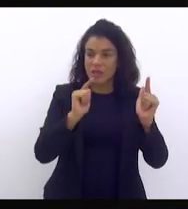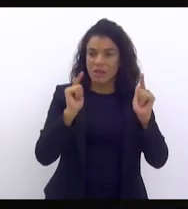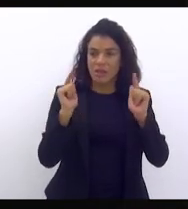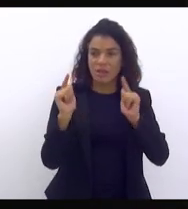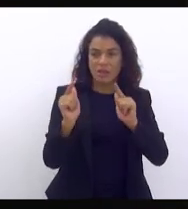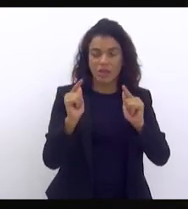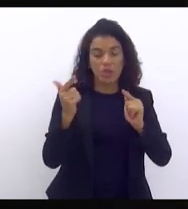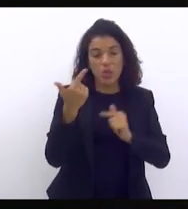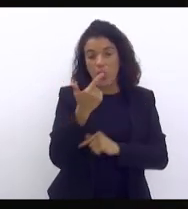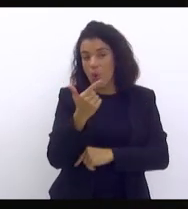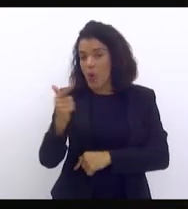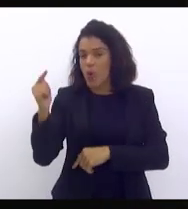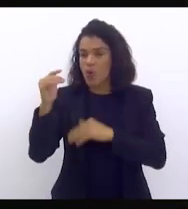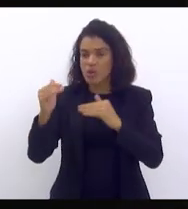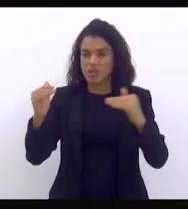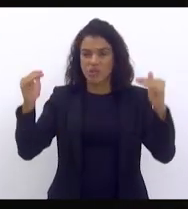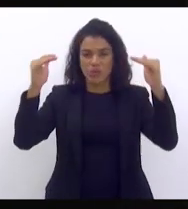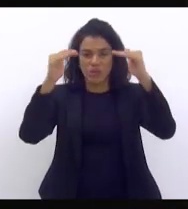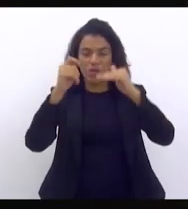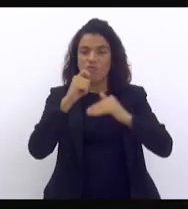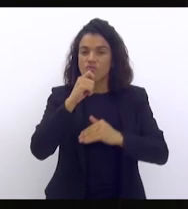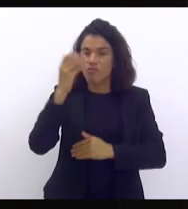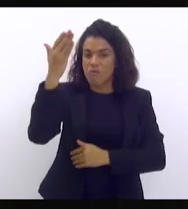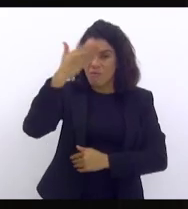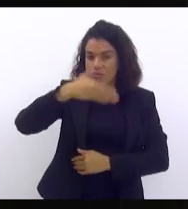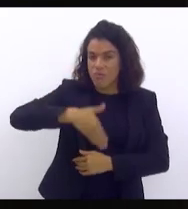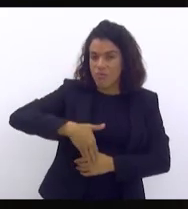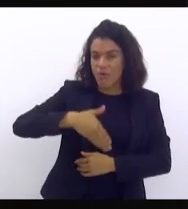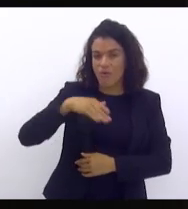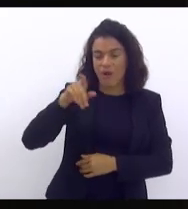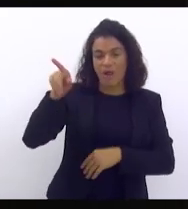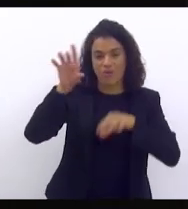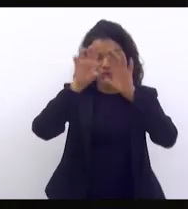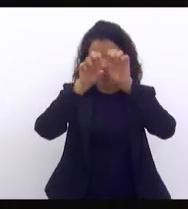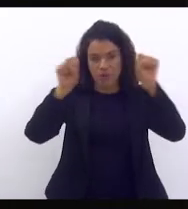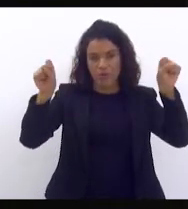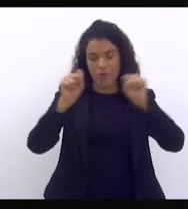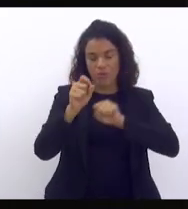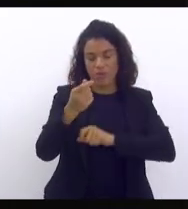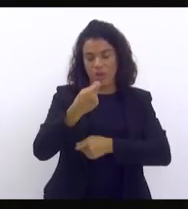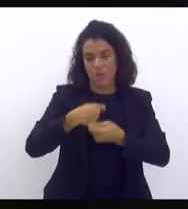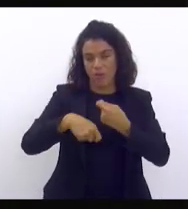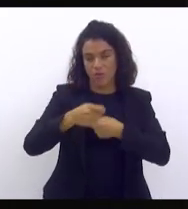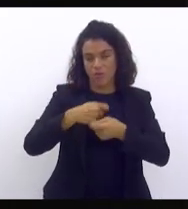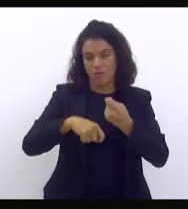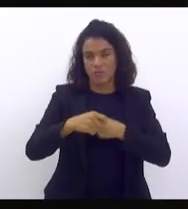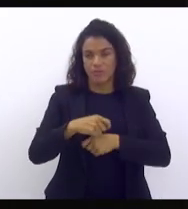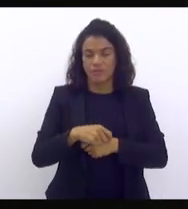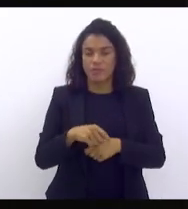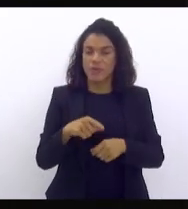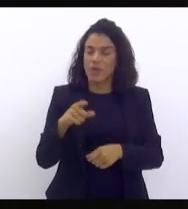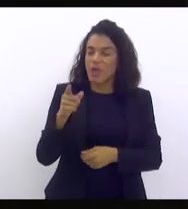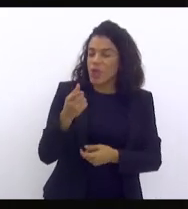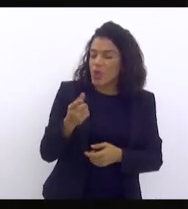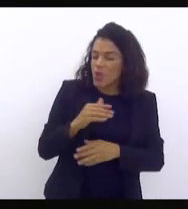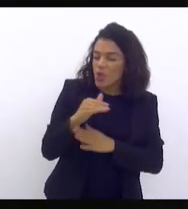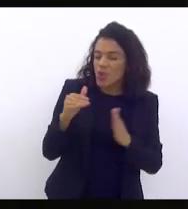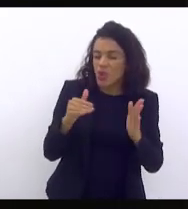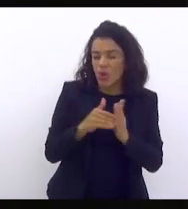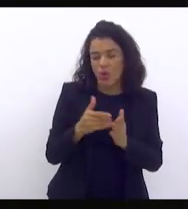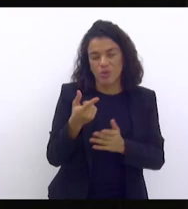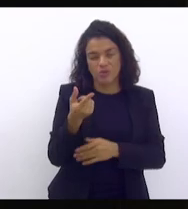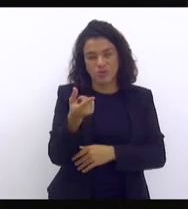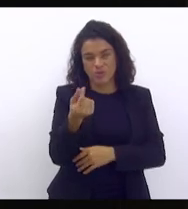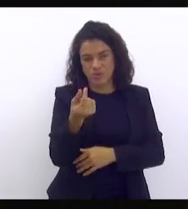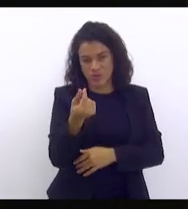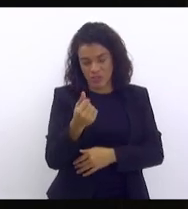outras autoridades sem prestar conta no Tribunal de Contas desse Estado. E todo o dinheiro que fala assim, que